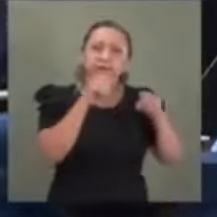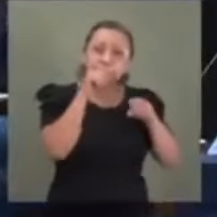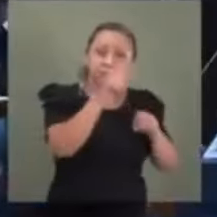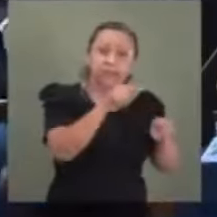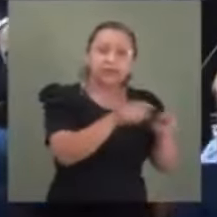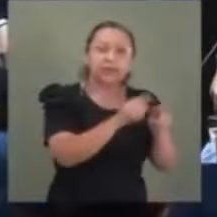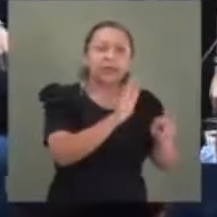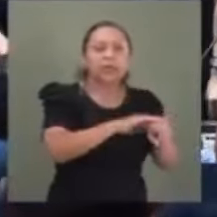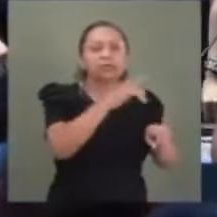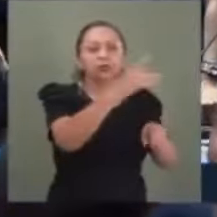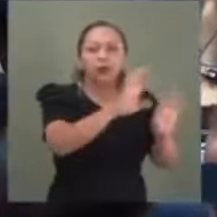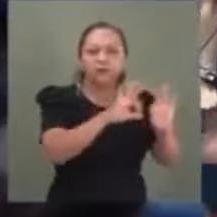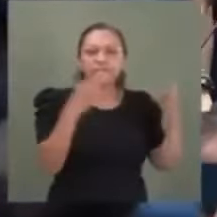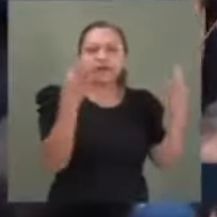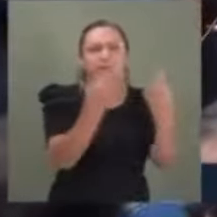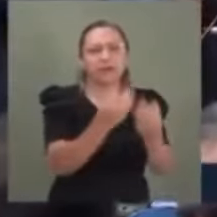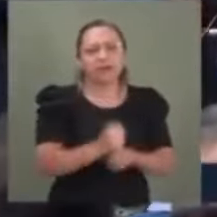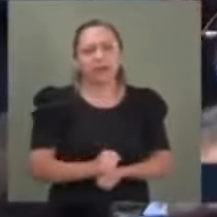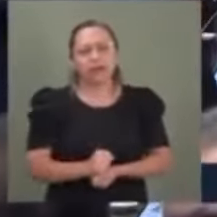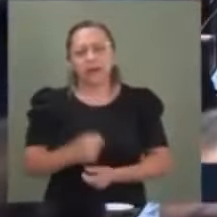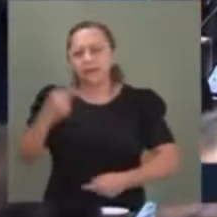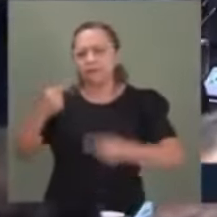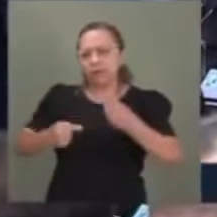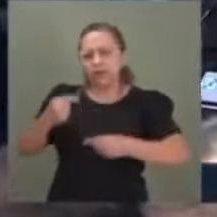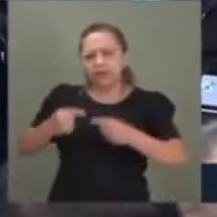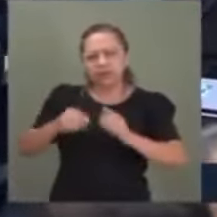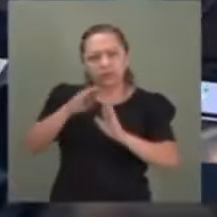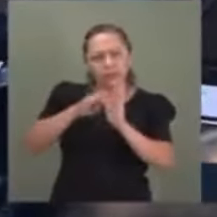Política não se resolve com tiro nem com facada.